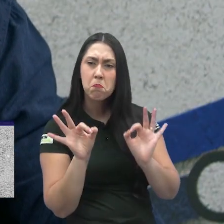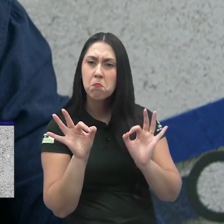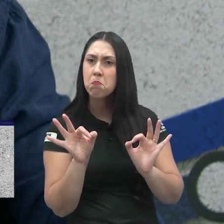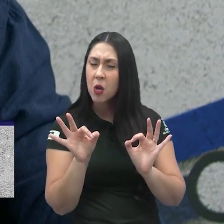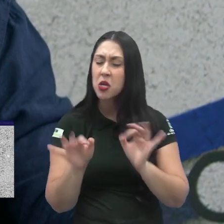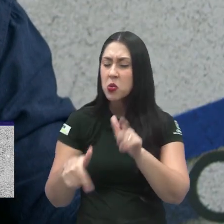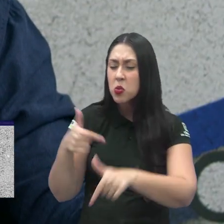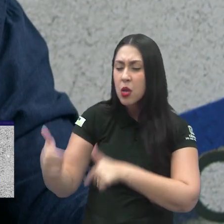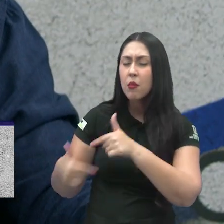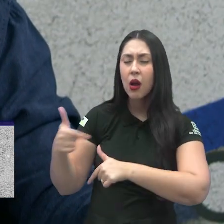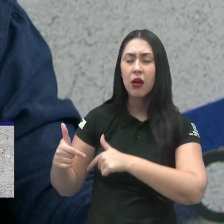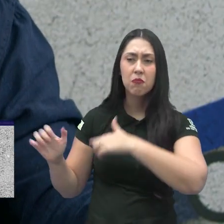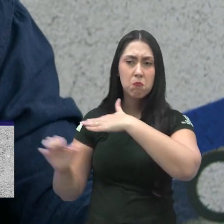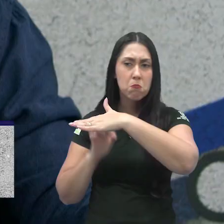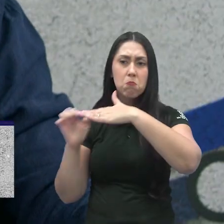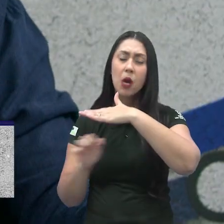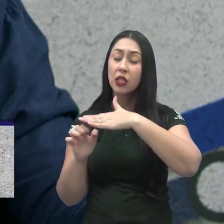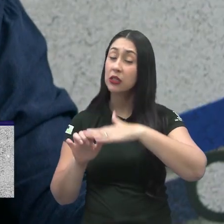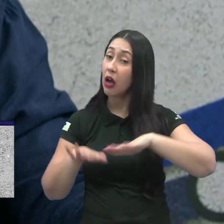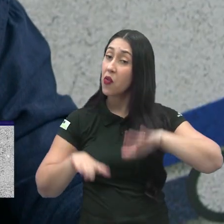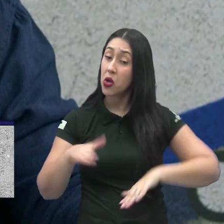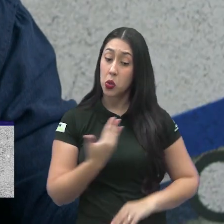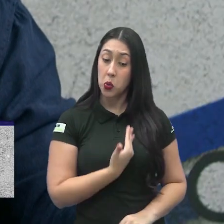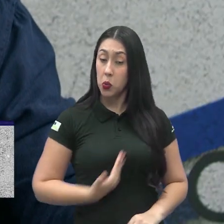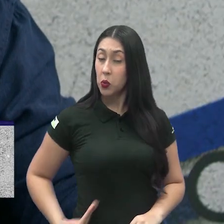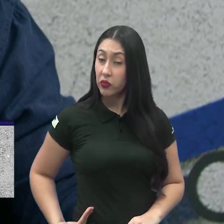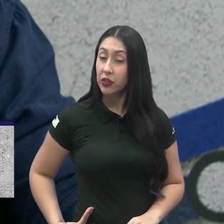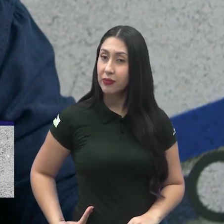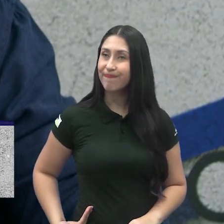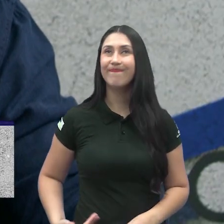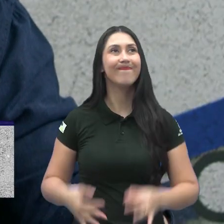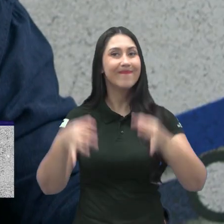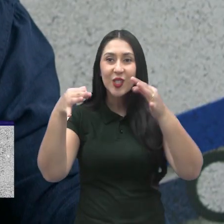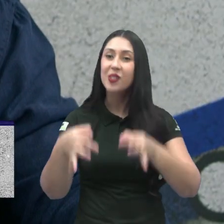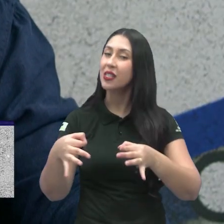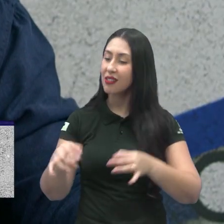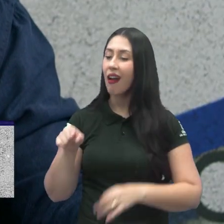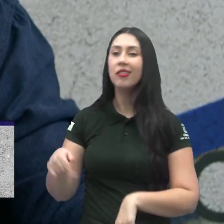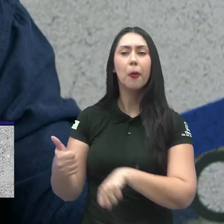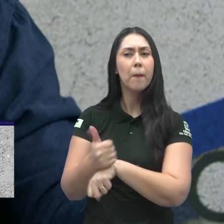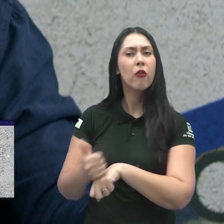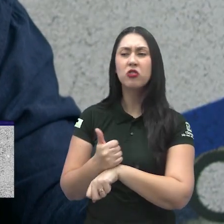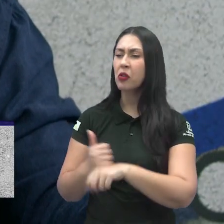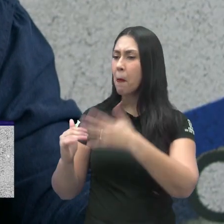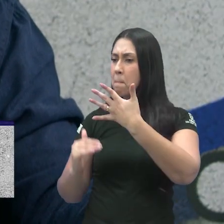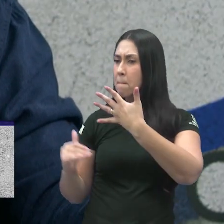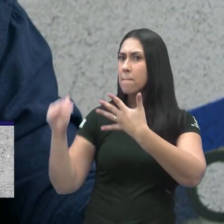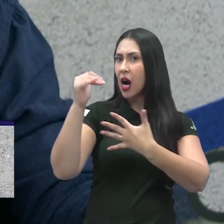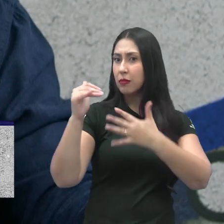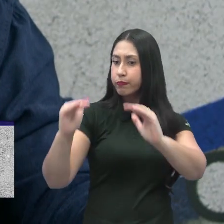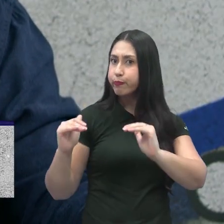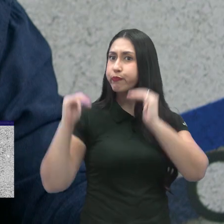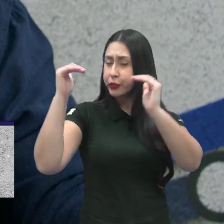no seu mercado de trabalho, na sua empresa, seja num governo que eventualmente a pessoa participa, com certeza é um profissional que se destaca, que tem a capacidade de